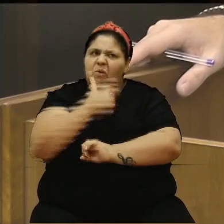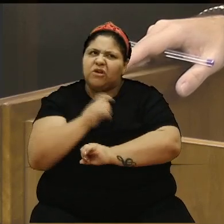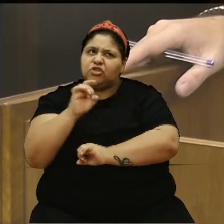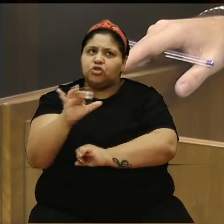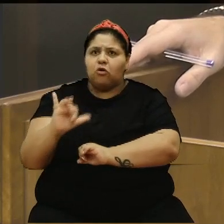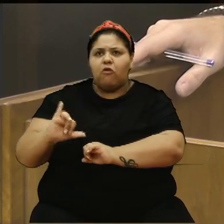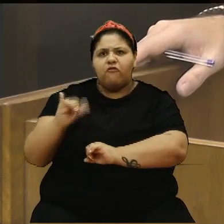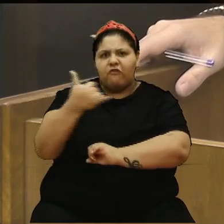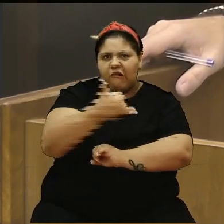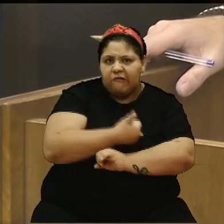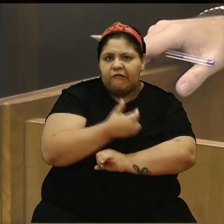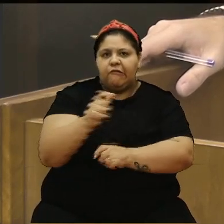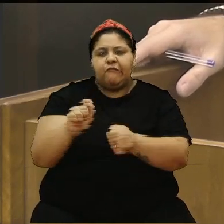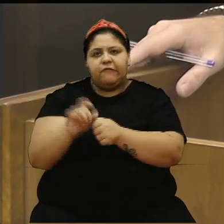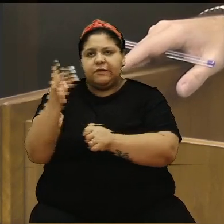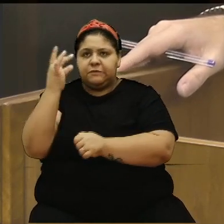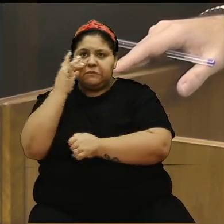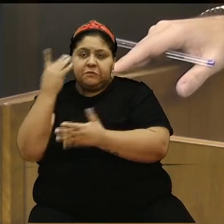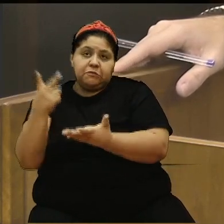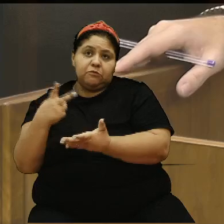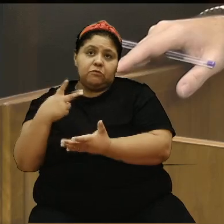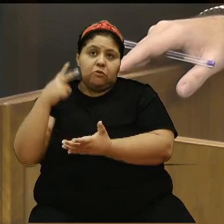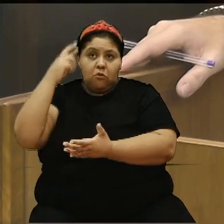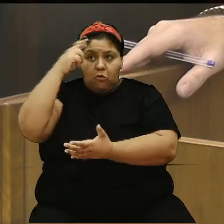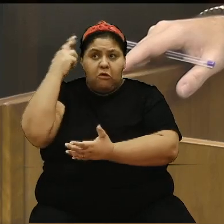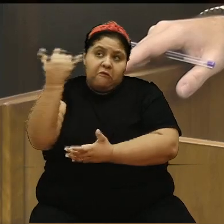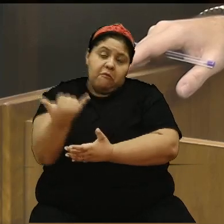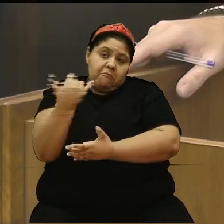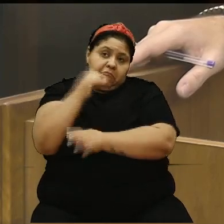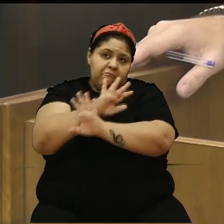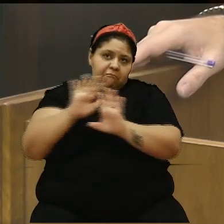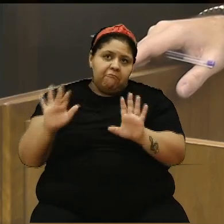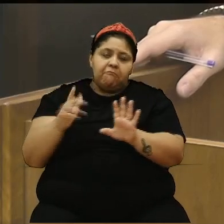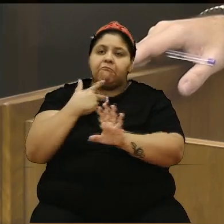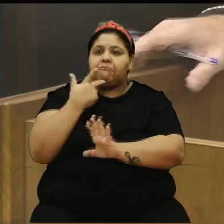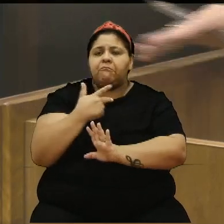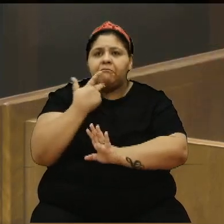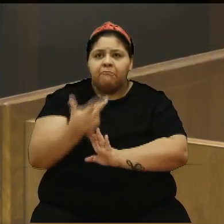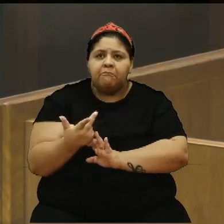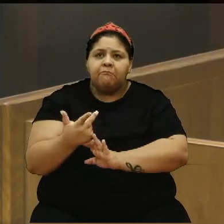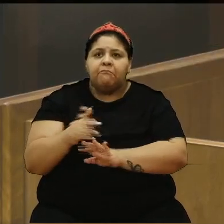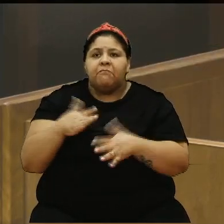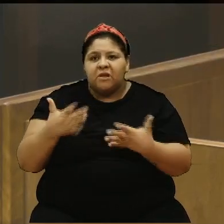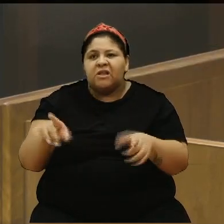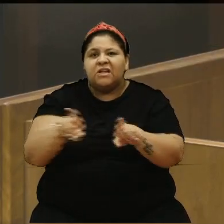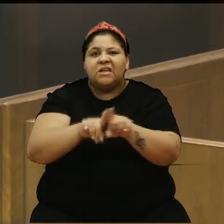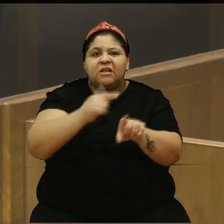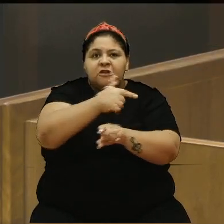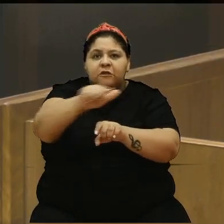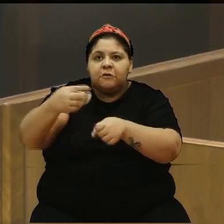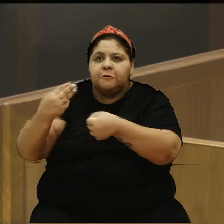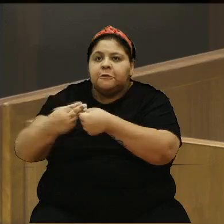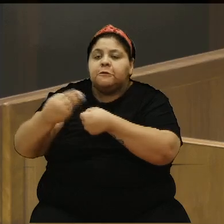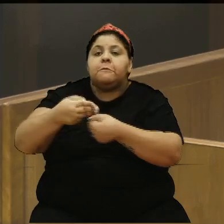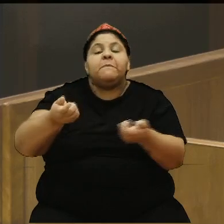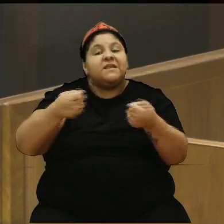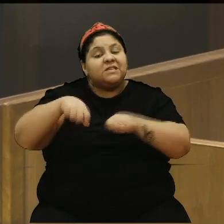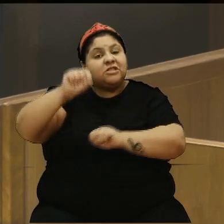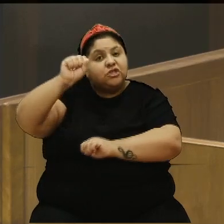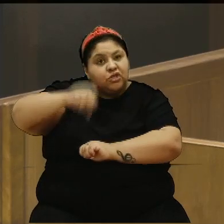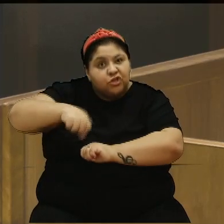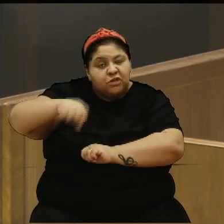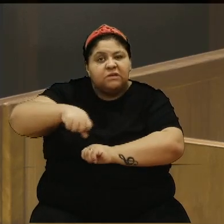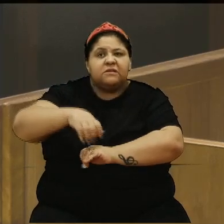Vacaria se fez presente, segundo o Rafael Bueno me passou ontem até, né, a gente estava falando sobre isso. Então, também os outros municípios devem sim,